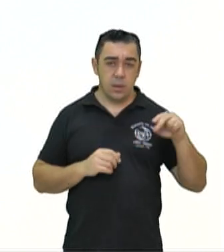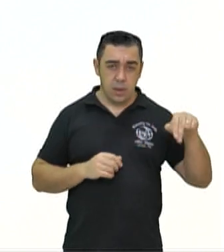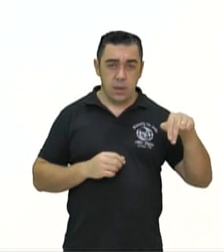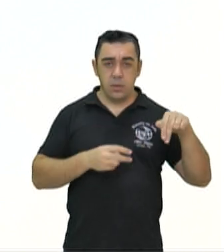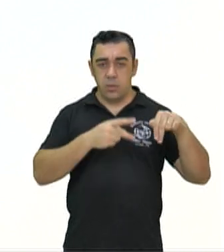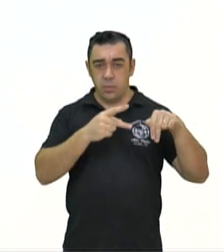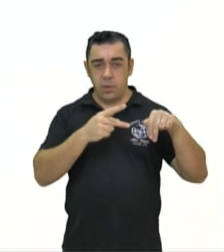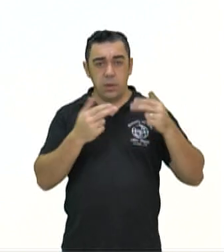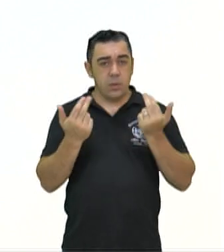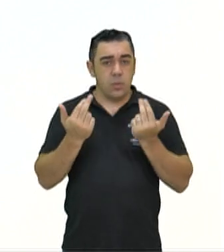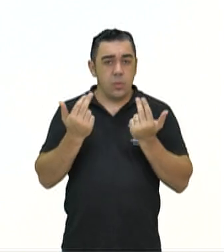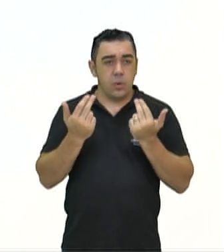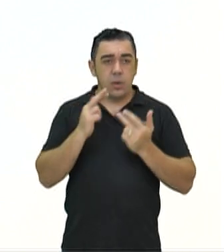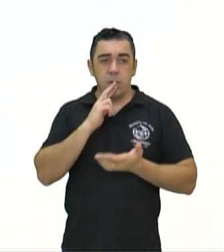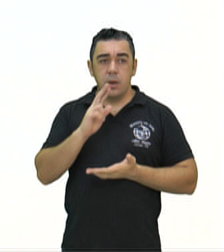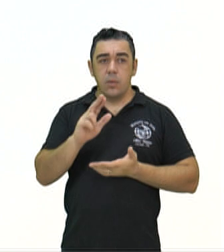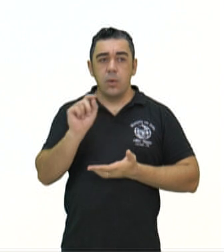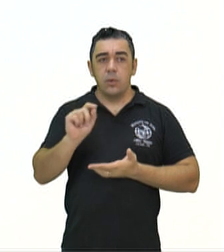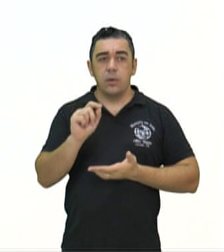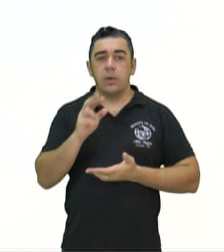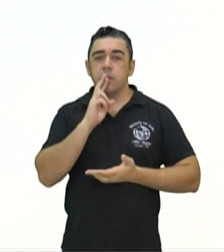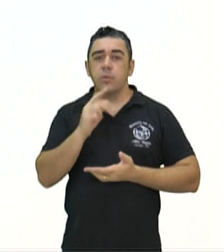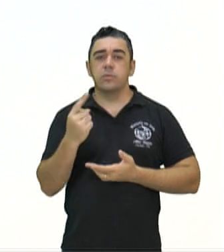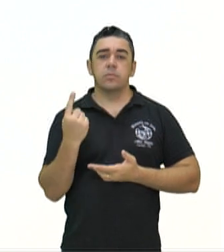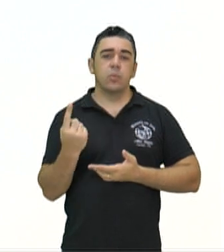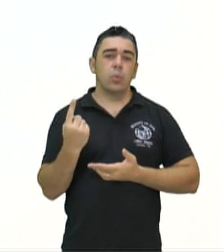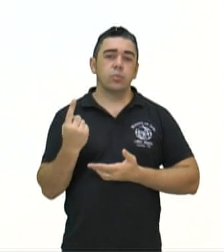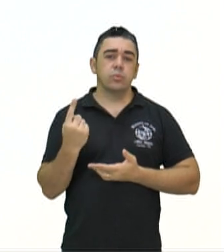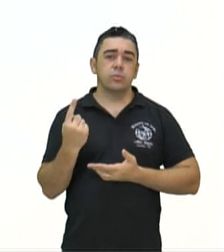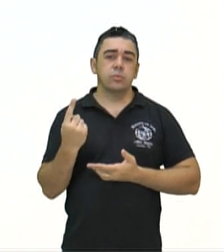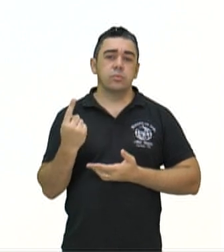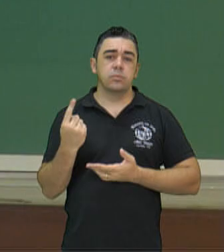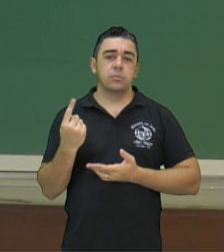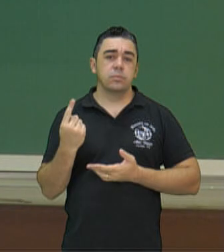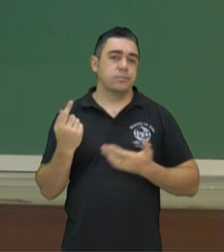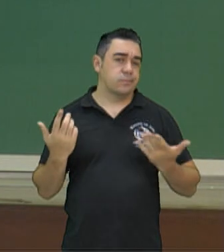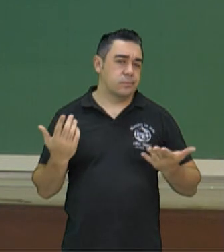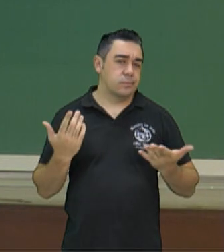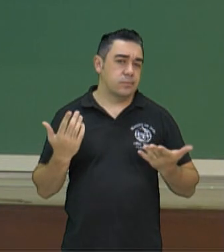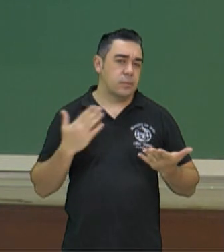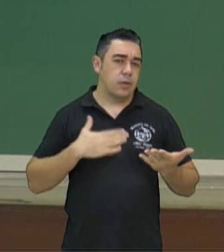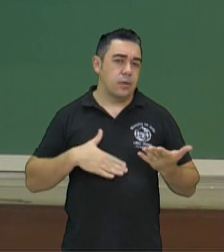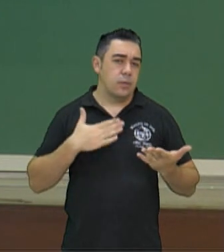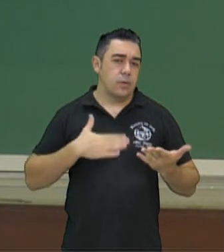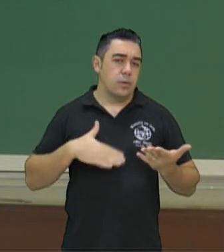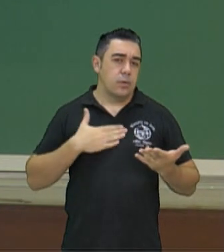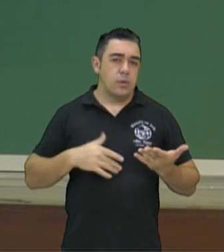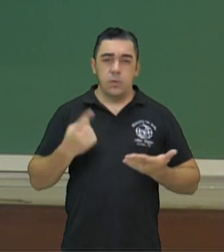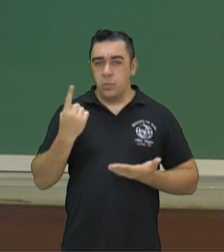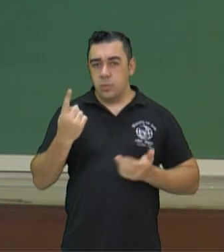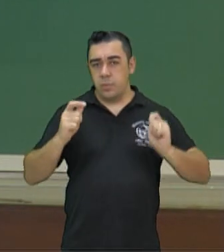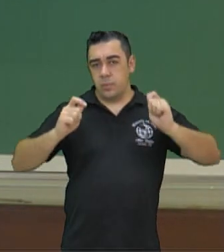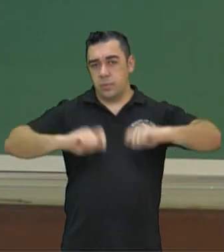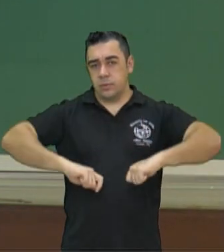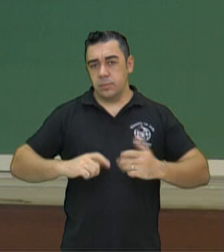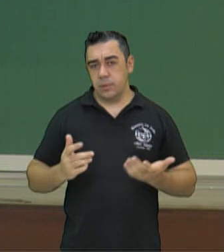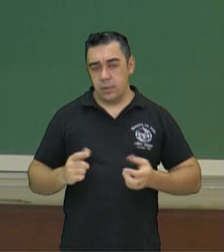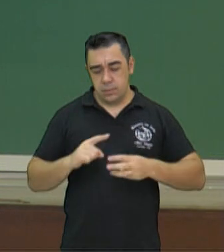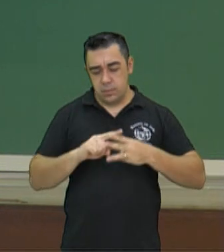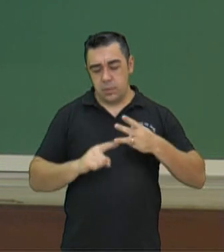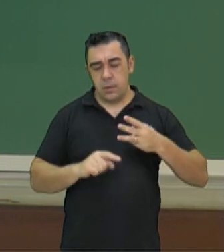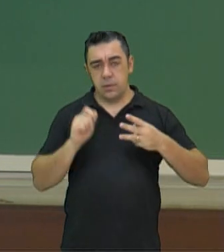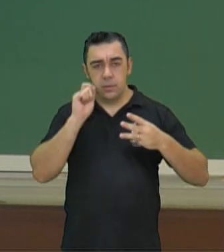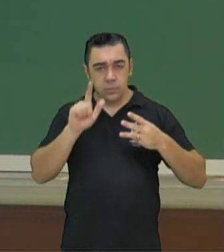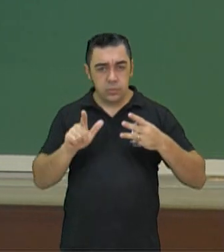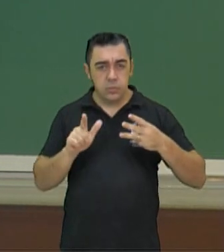iguais, a gente tem a resposta igual a 1. Então, essa é bem tranquila, né? Então, a gente tem uma possibilidade de tirar